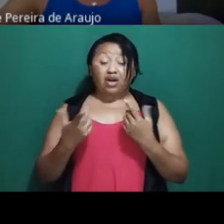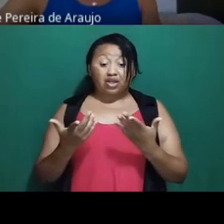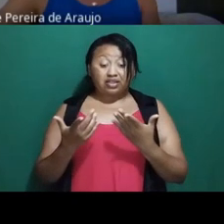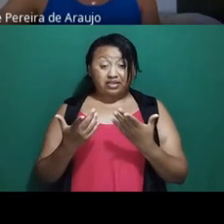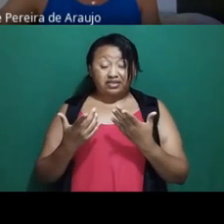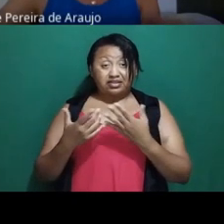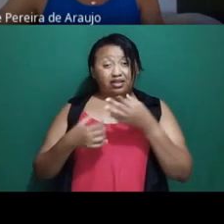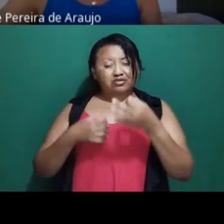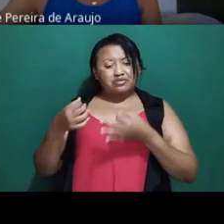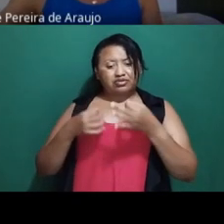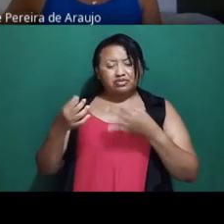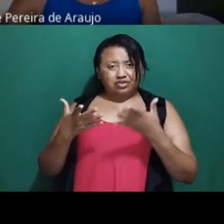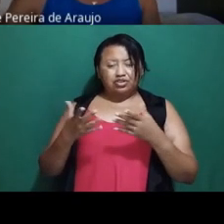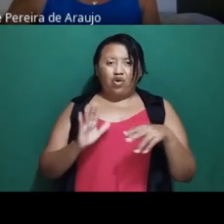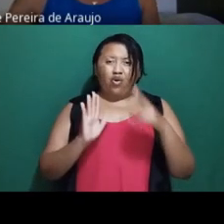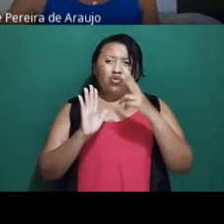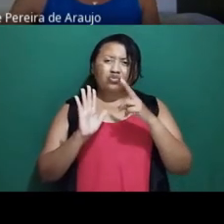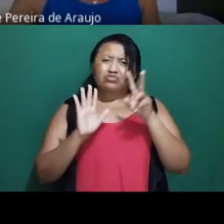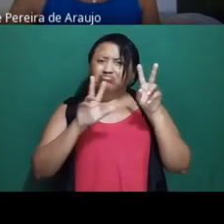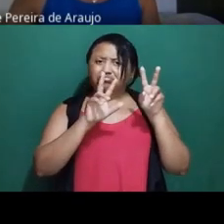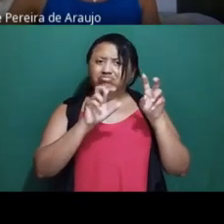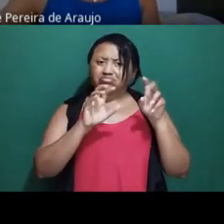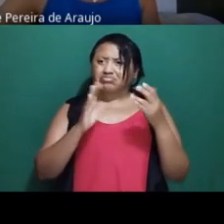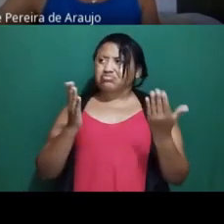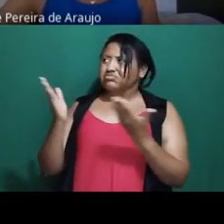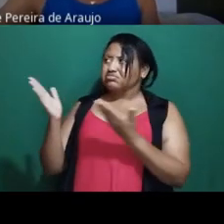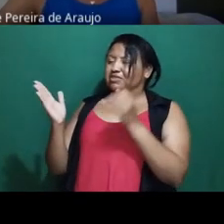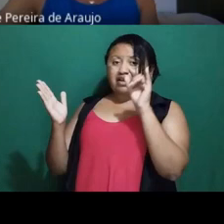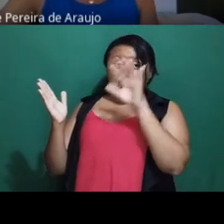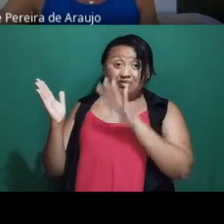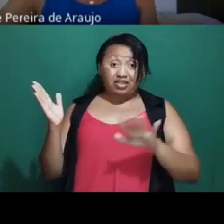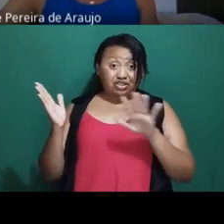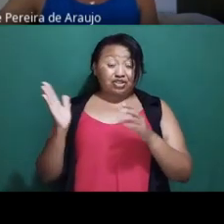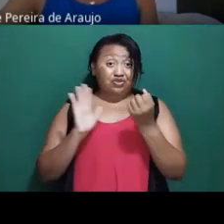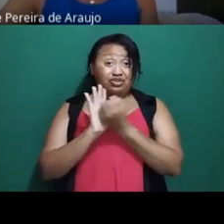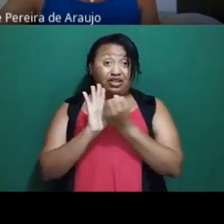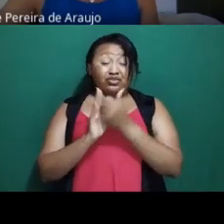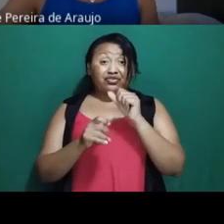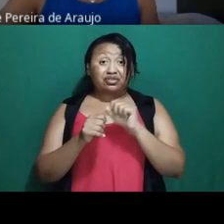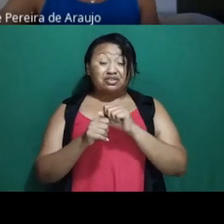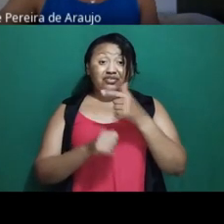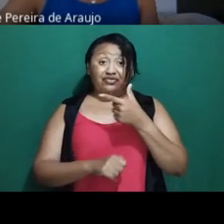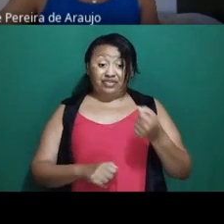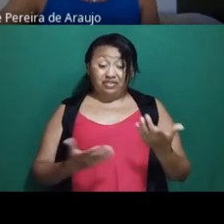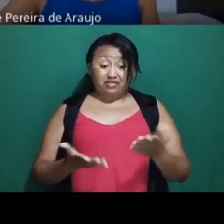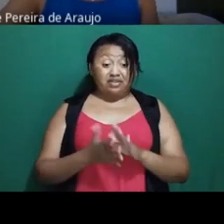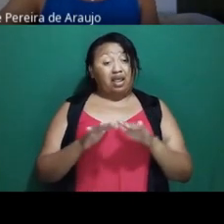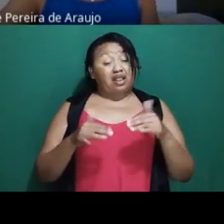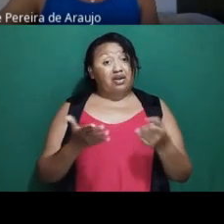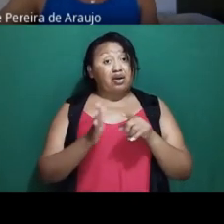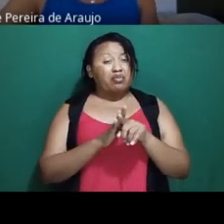Operários de Tarsila que foi feita ali no início do século 20 certo então a questão